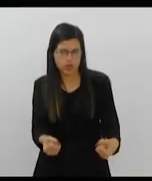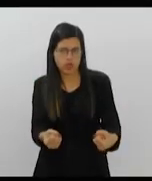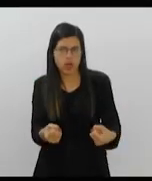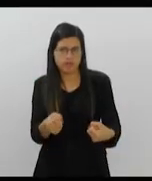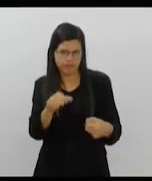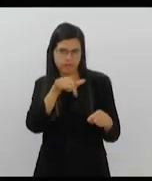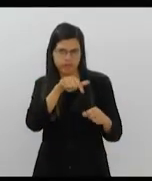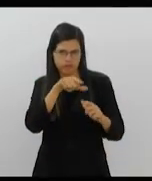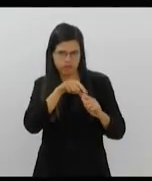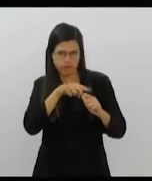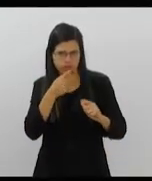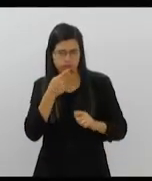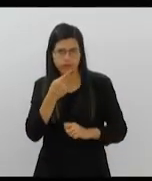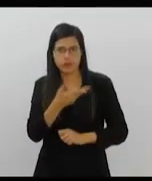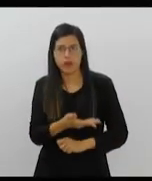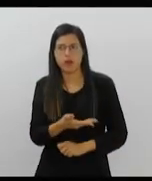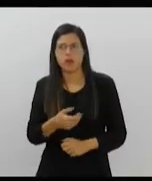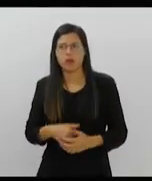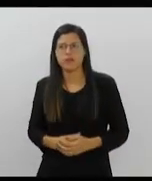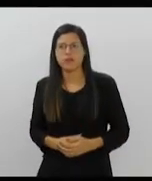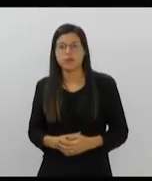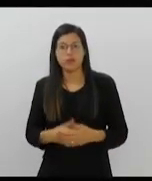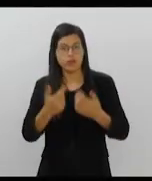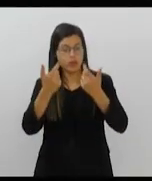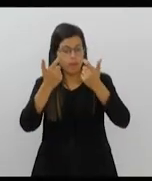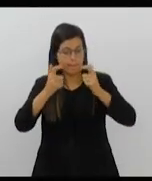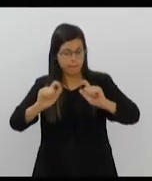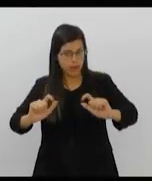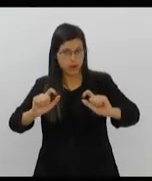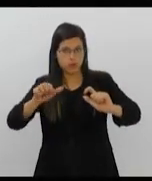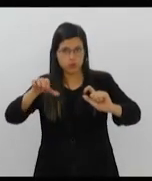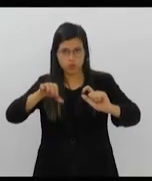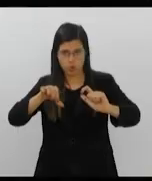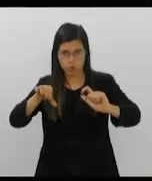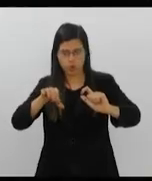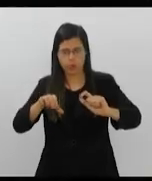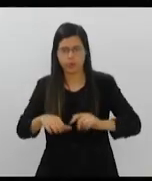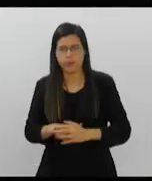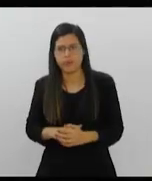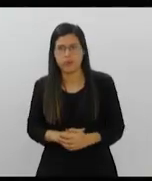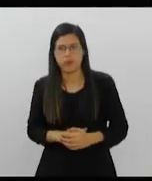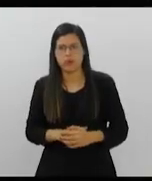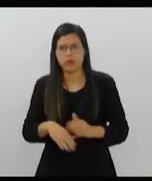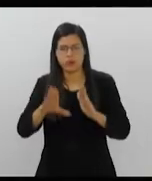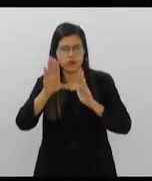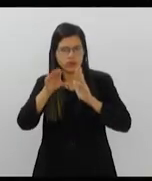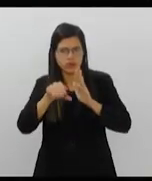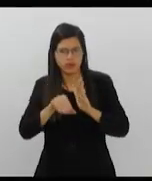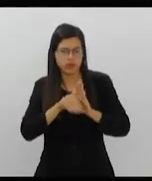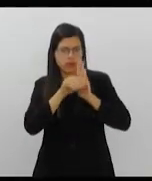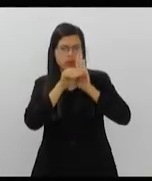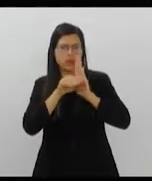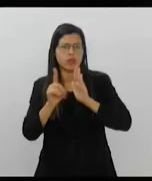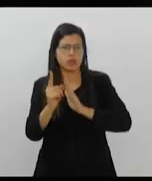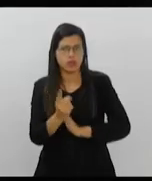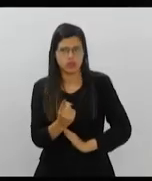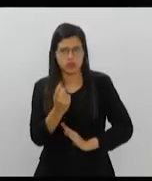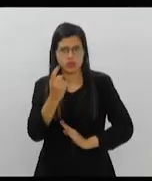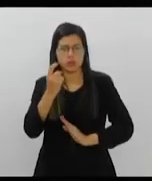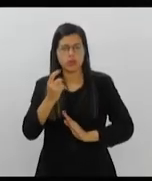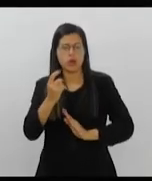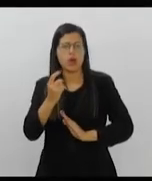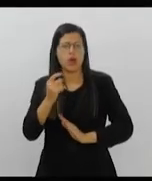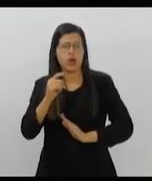Aí foi introduzido o parágrafo 9º. As emendas individuais e de